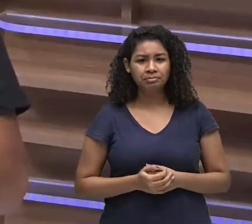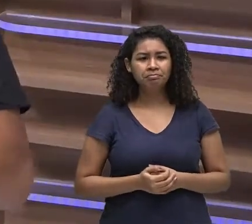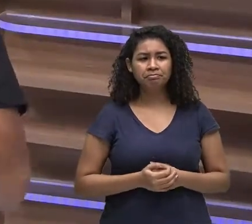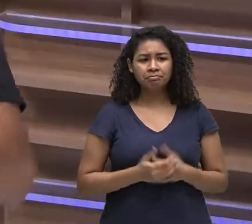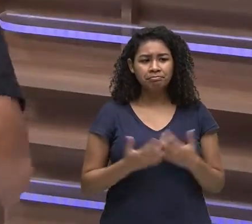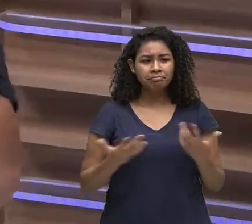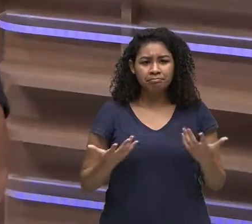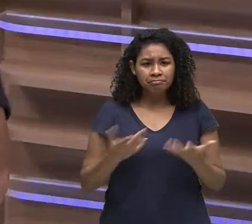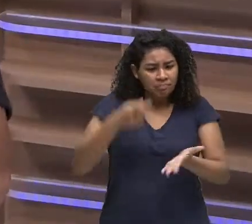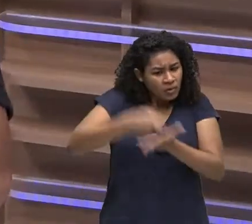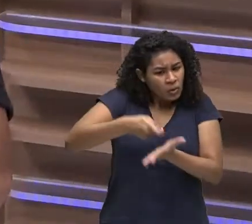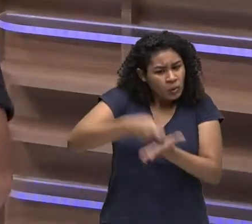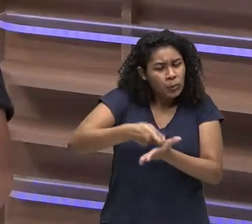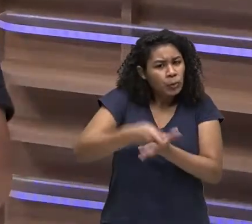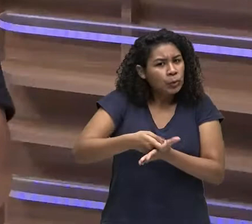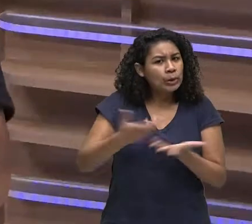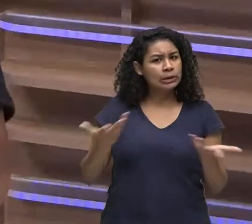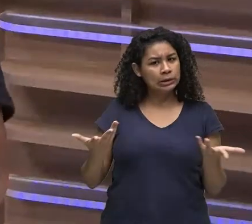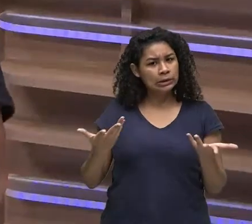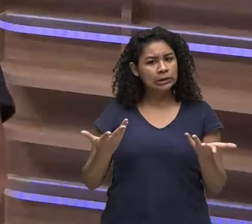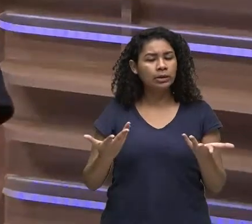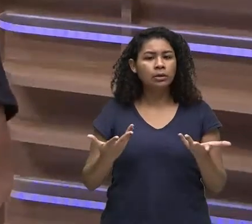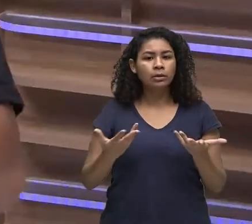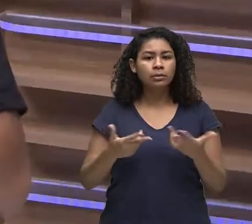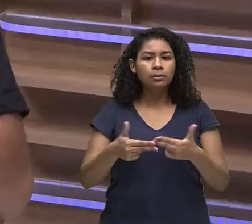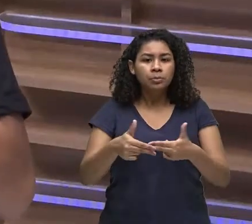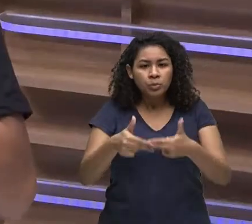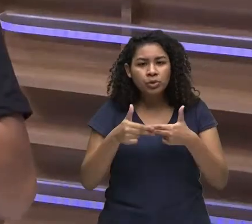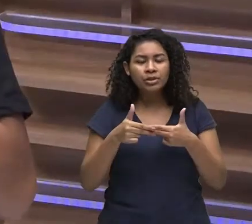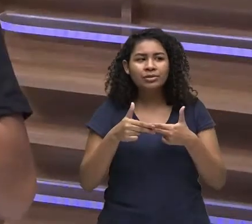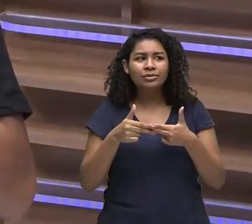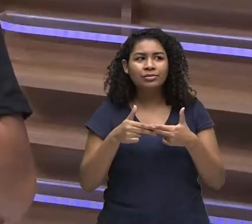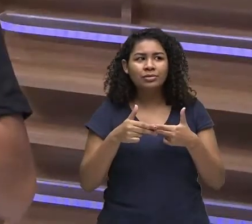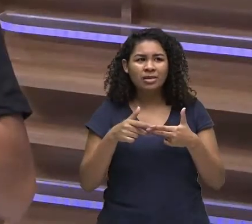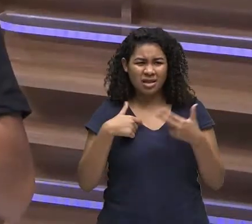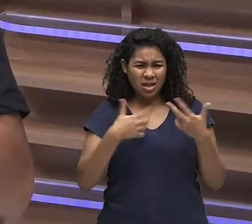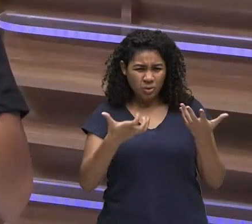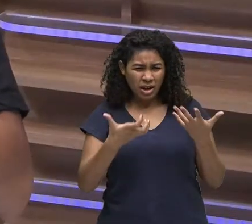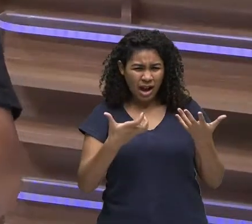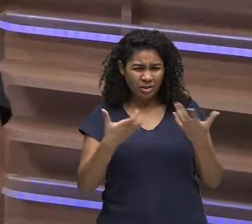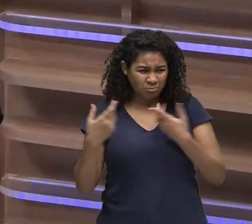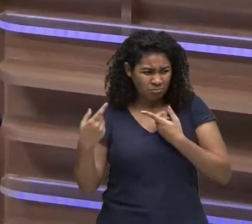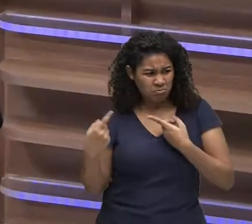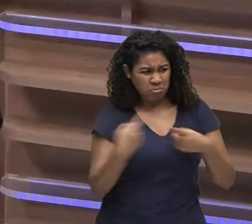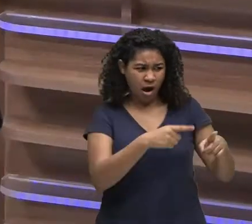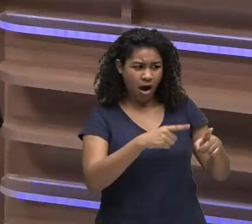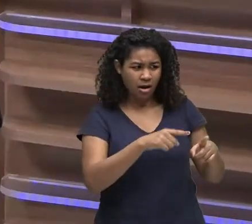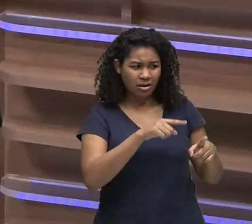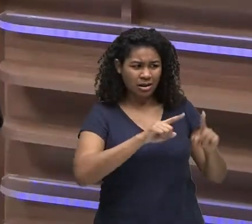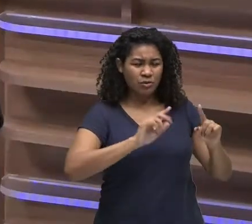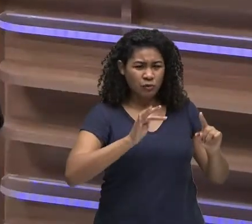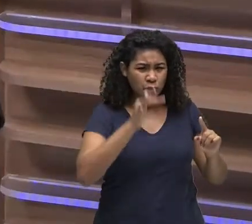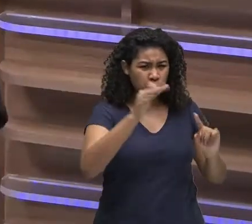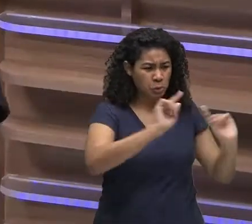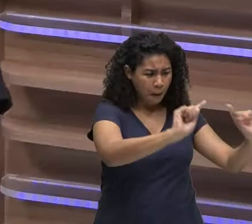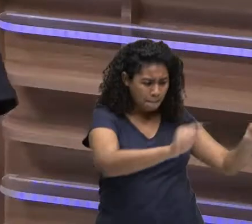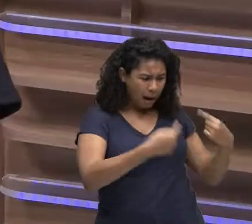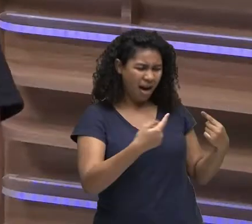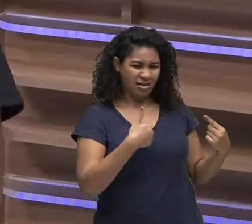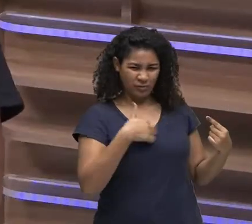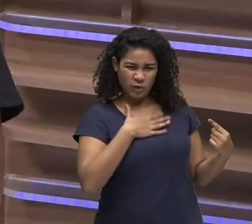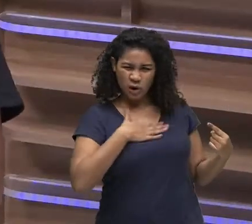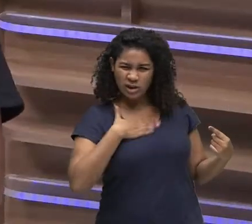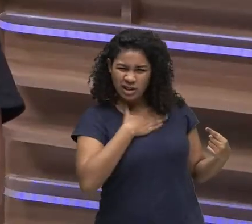não só isso, não só porque serei punido, mas porque eu gostaria que fizesse isso comigo. É uma análise que a gente precisa fazer.